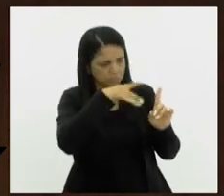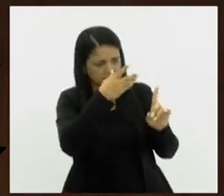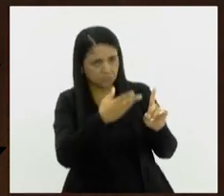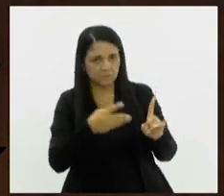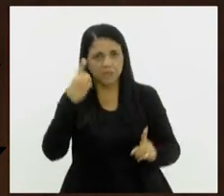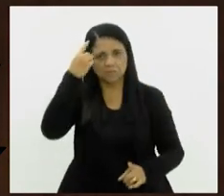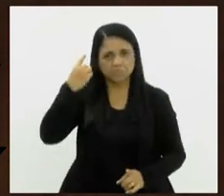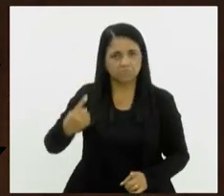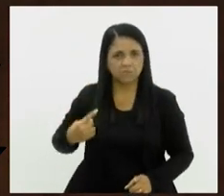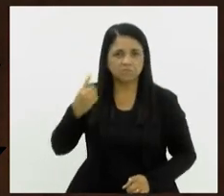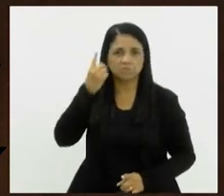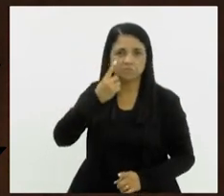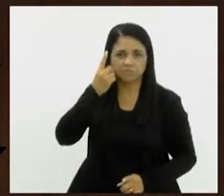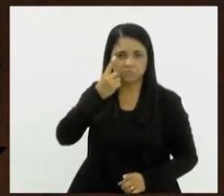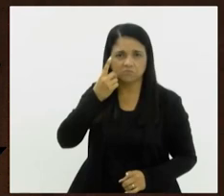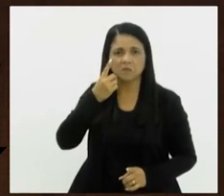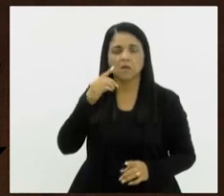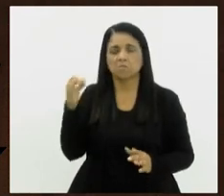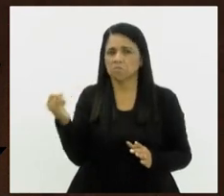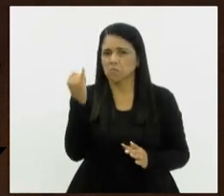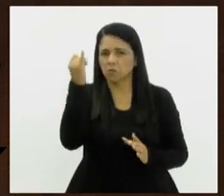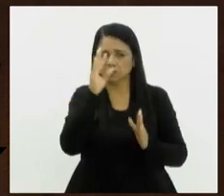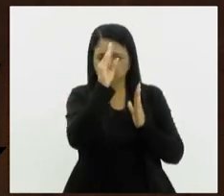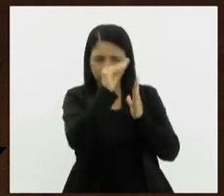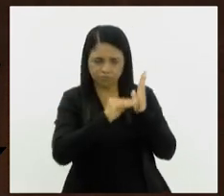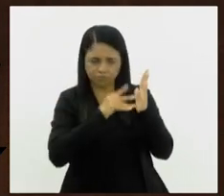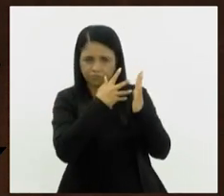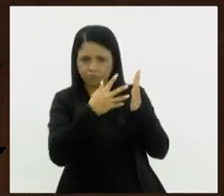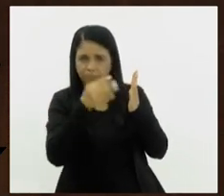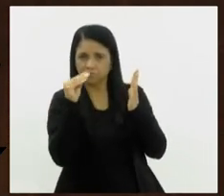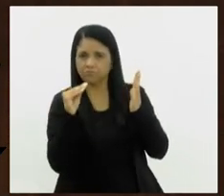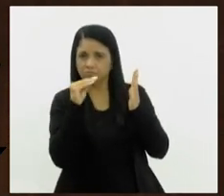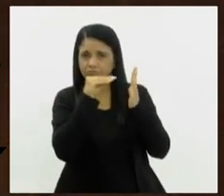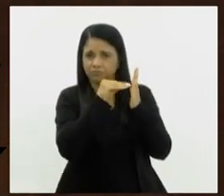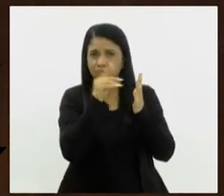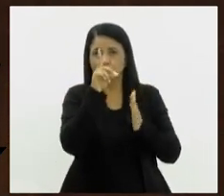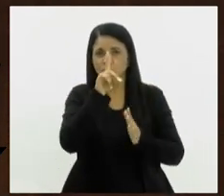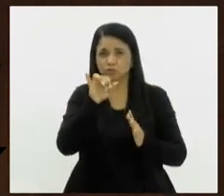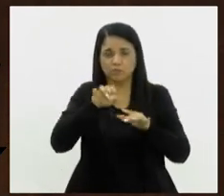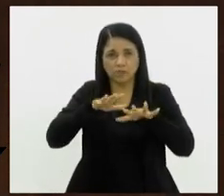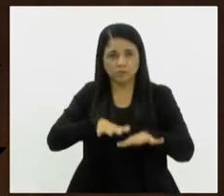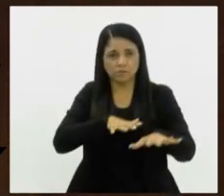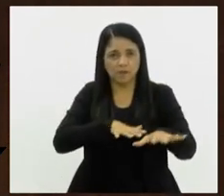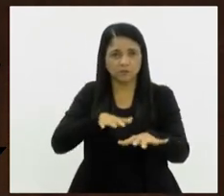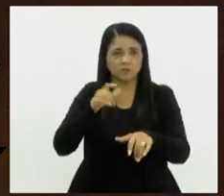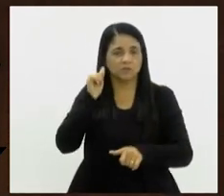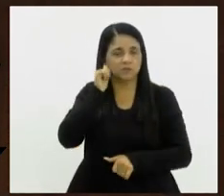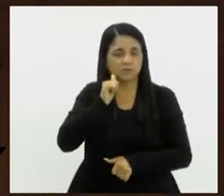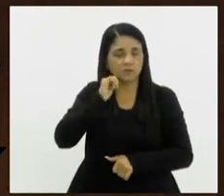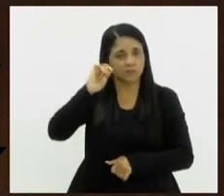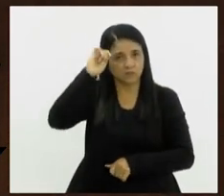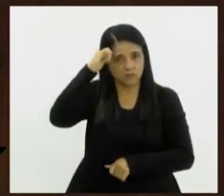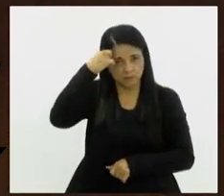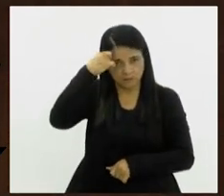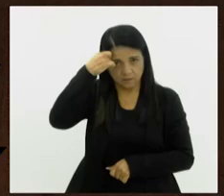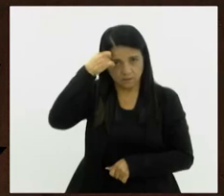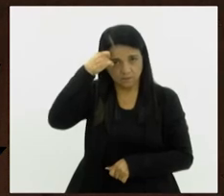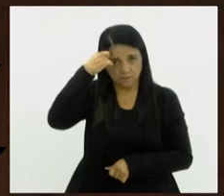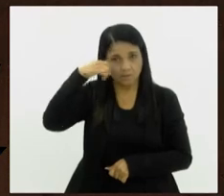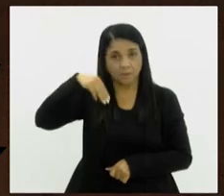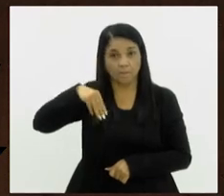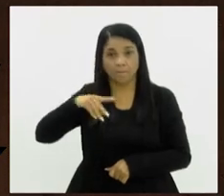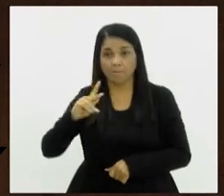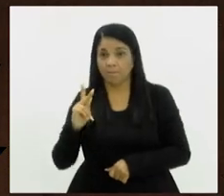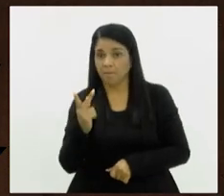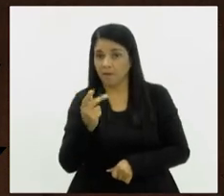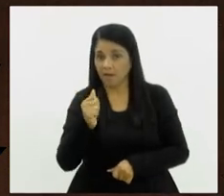Balber, super importante estabelecer no calendário oficial do Estado o Dia da Marcha das Mulheres Negras, uma marcha que já